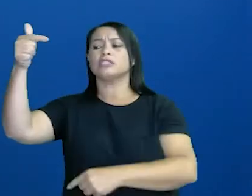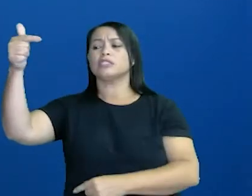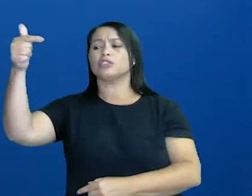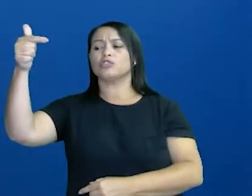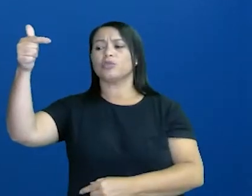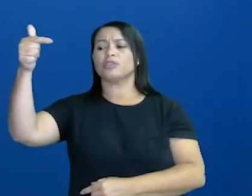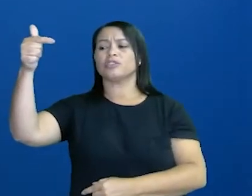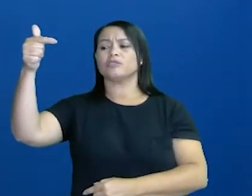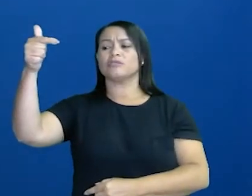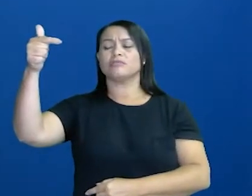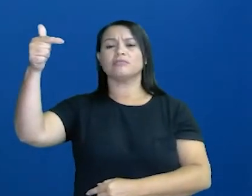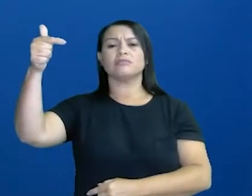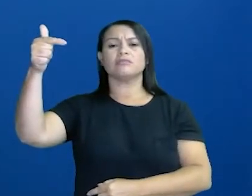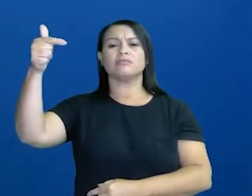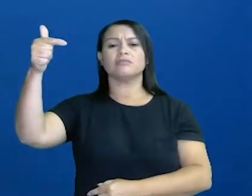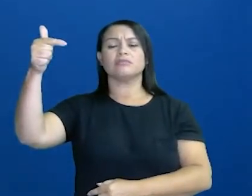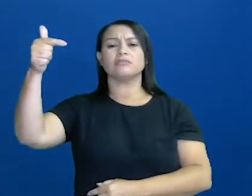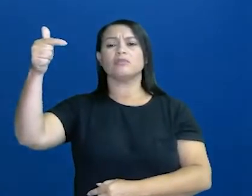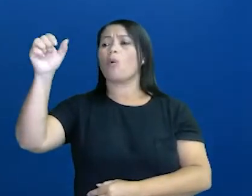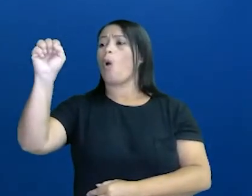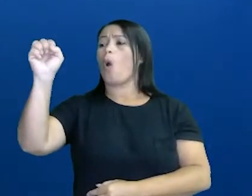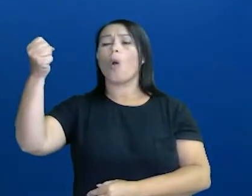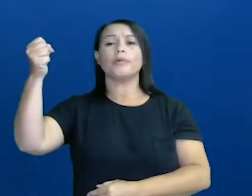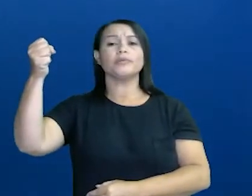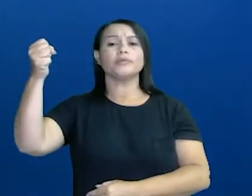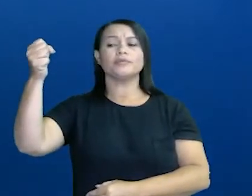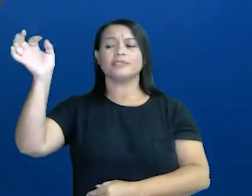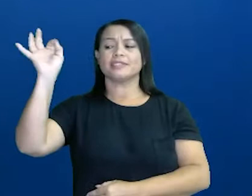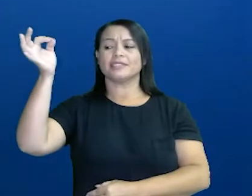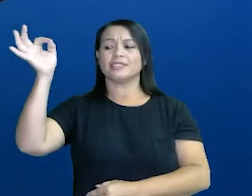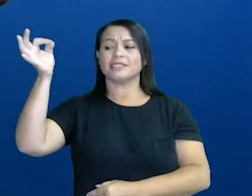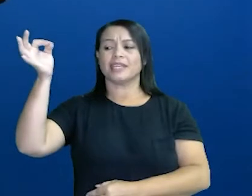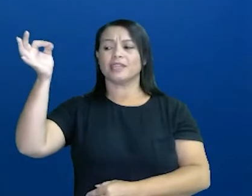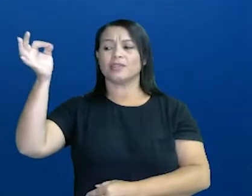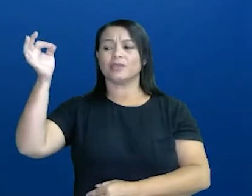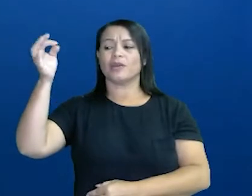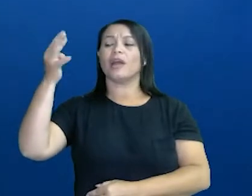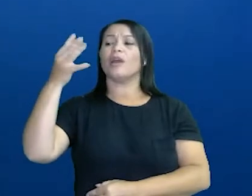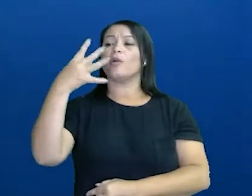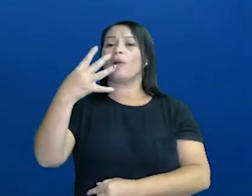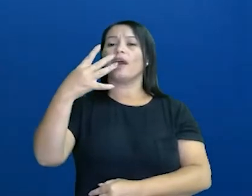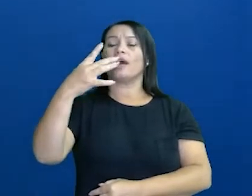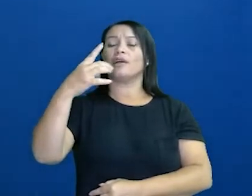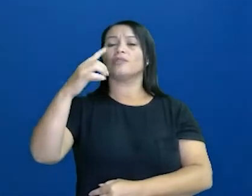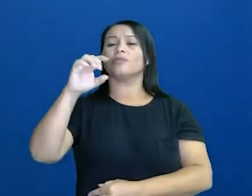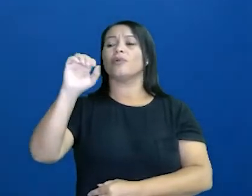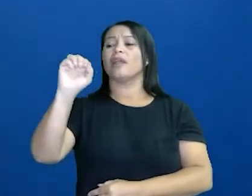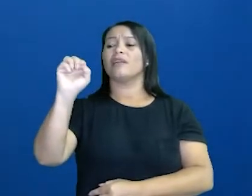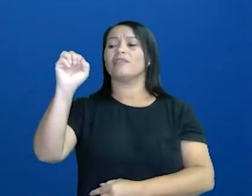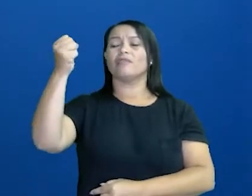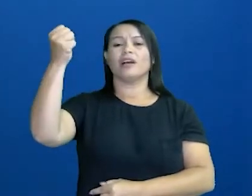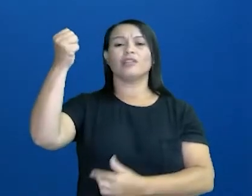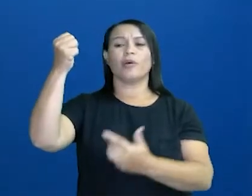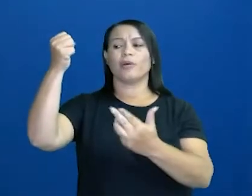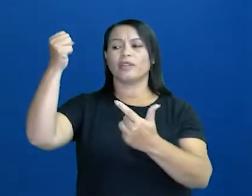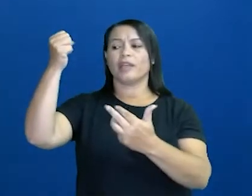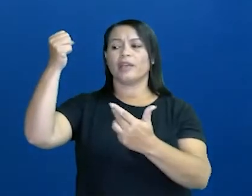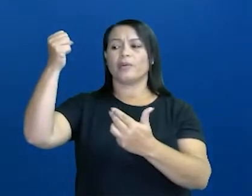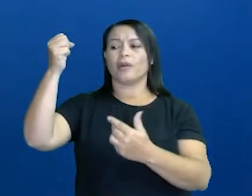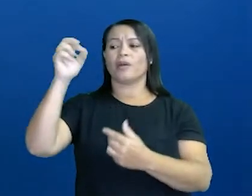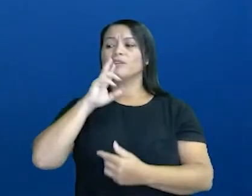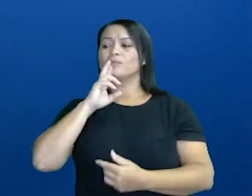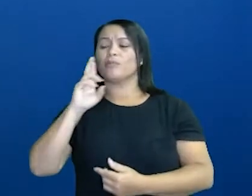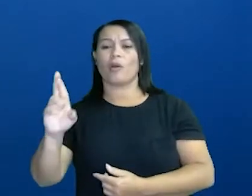4.24 x28 acerto 4 elevado a 8 aqui ó já tem o